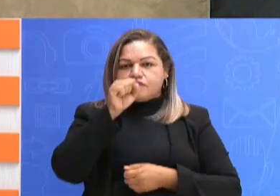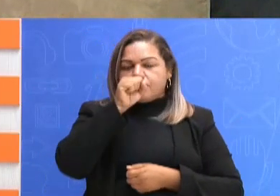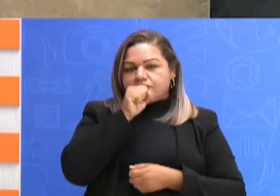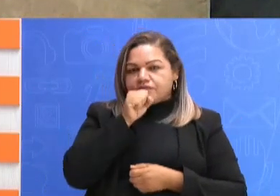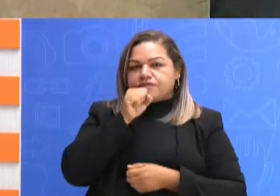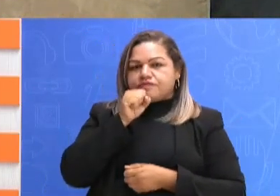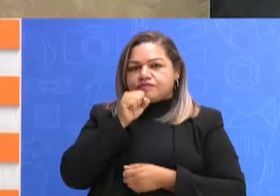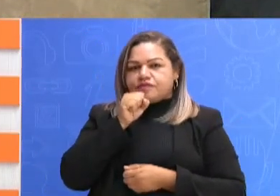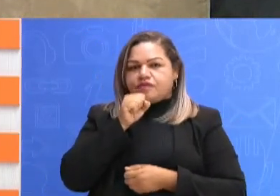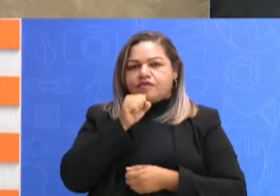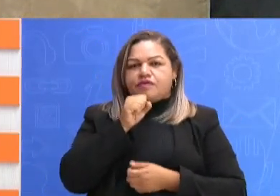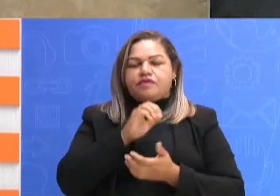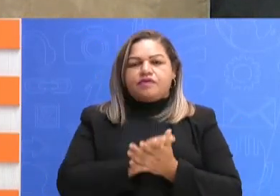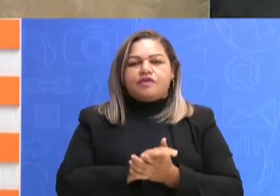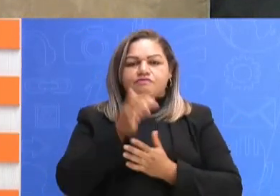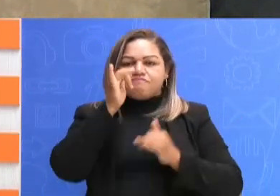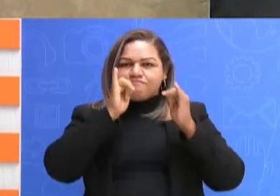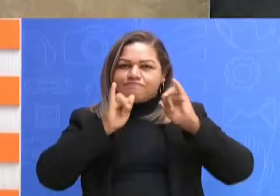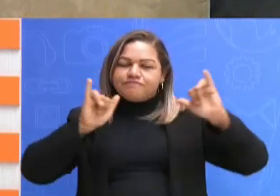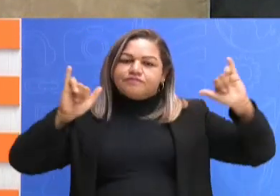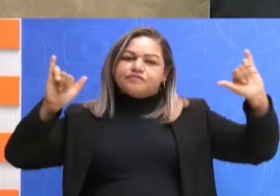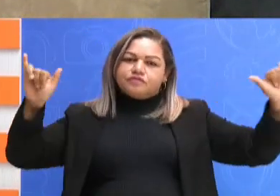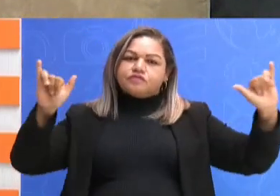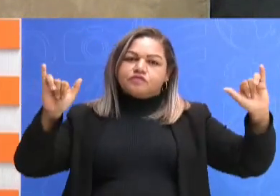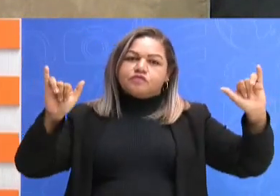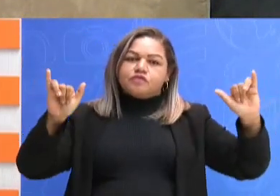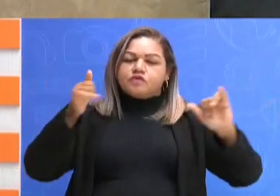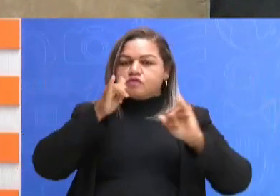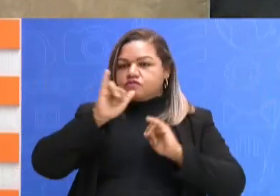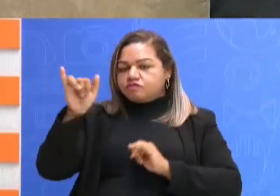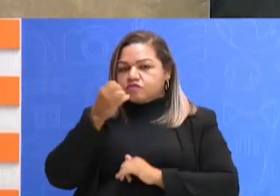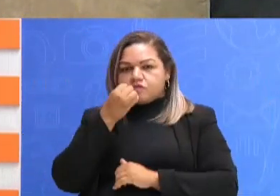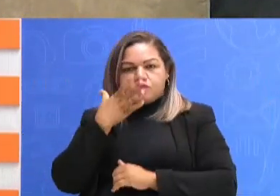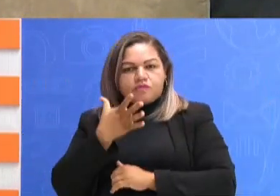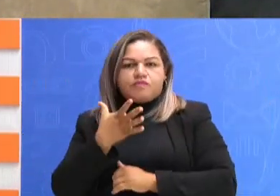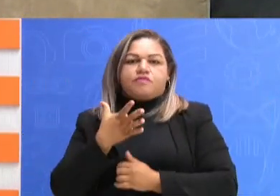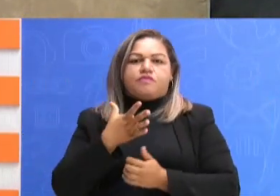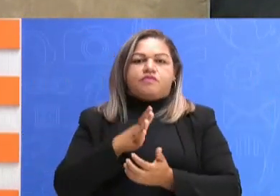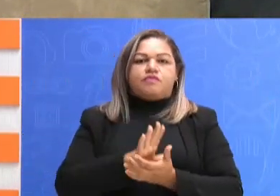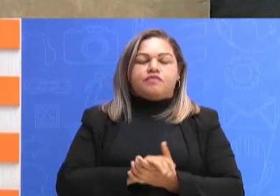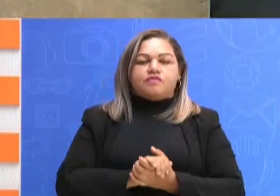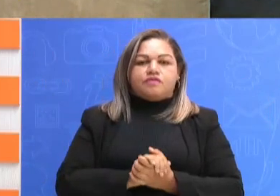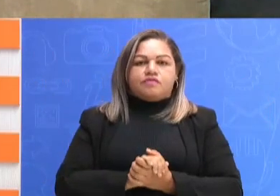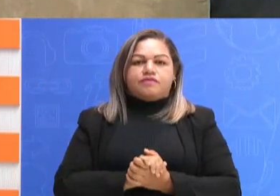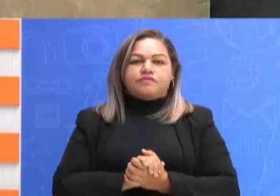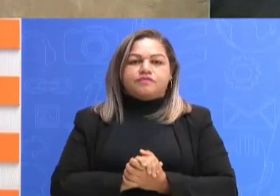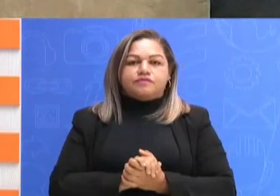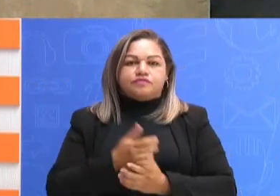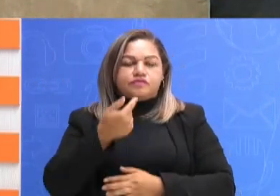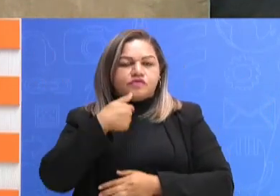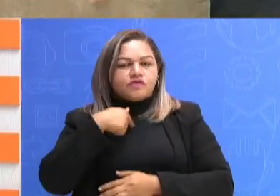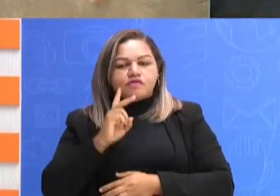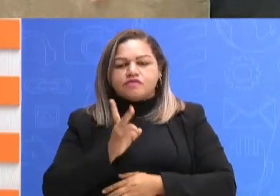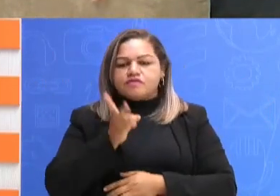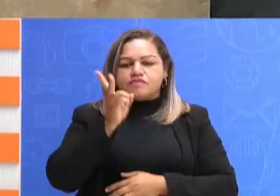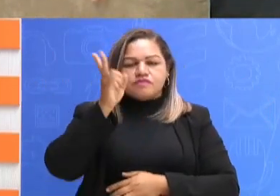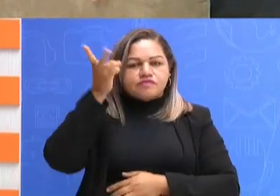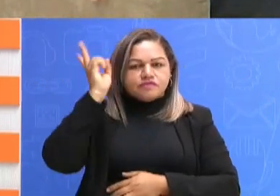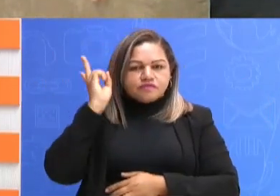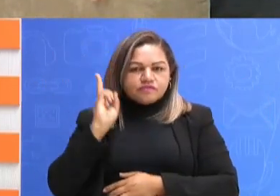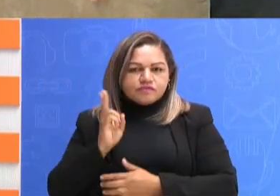uma entrevista aqui, trazendo muitas novidades, muitas notícias boas. E eu vou aqui continuar